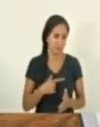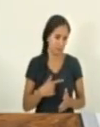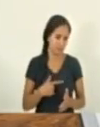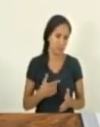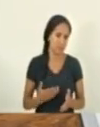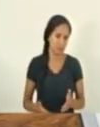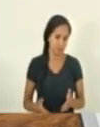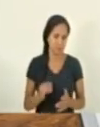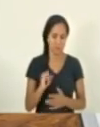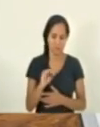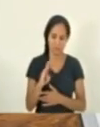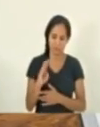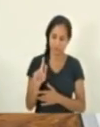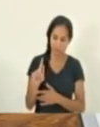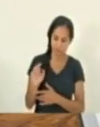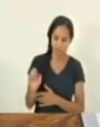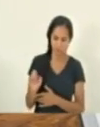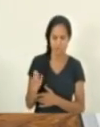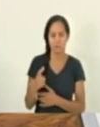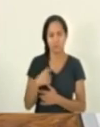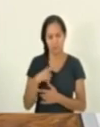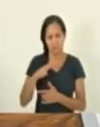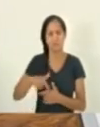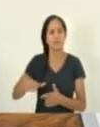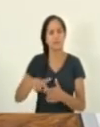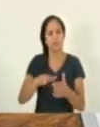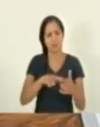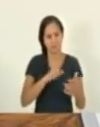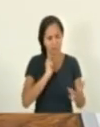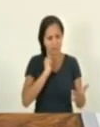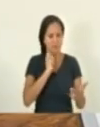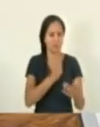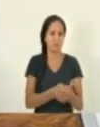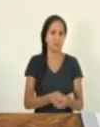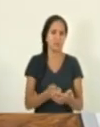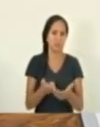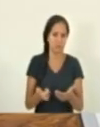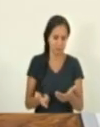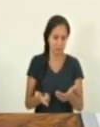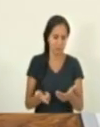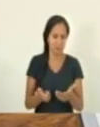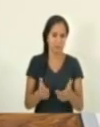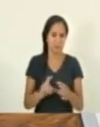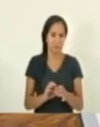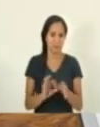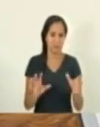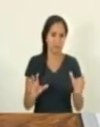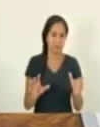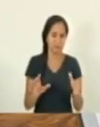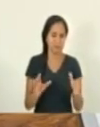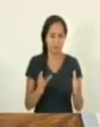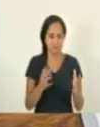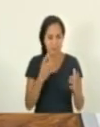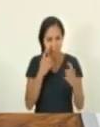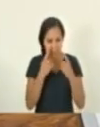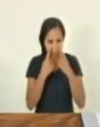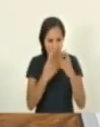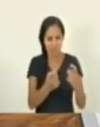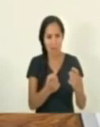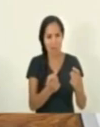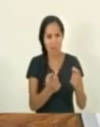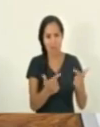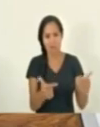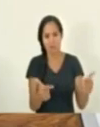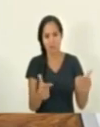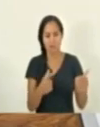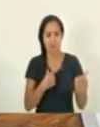realizado pelo IBGE. É claro que existe uma série de problemas, o pagamento feito aos recenseadores não é muito atrativo, tiveram que fazer